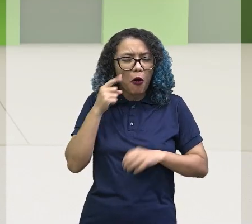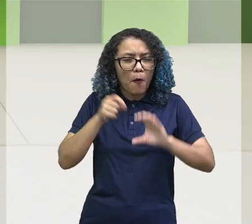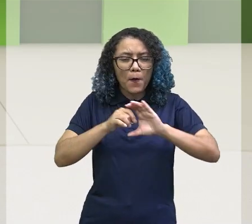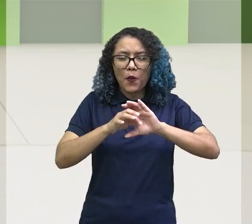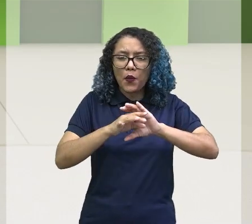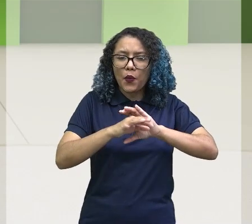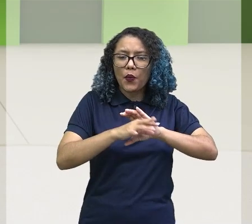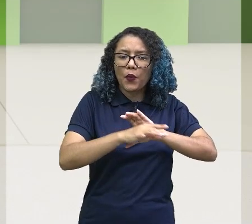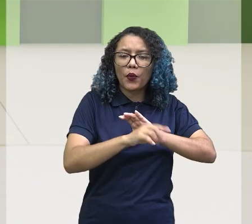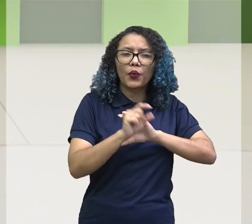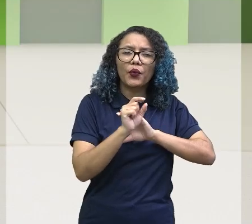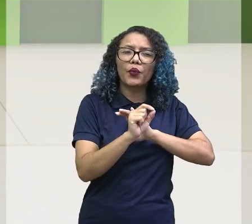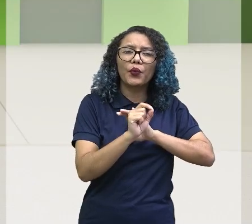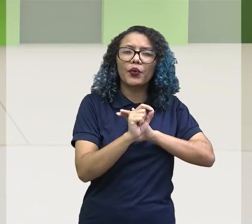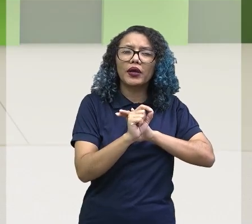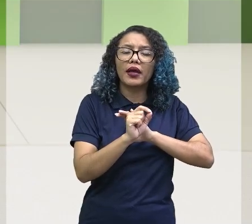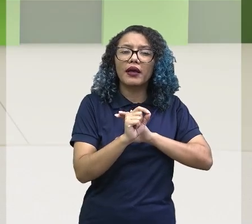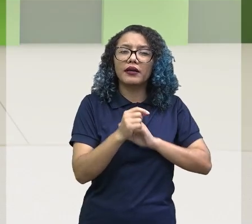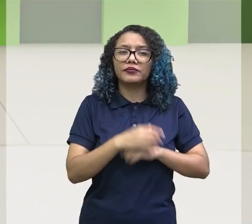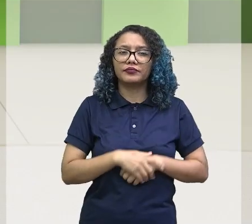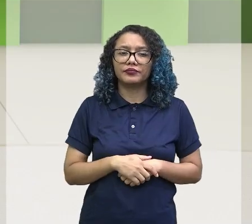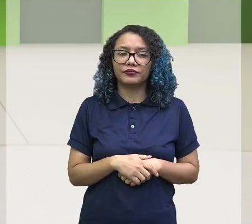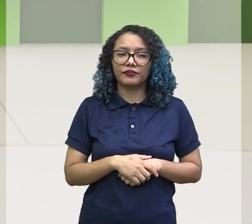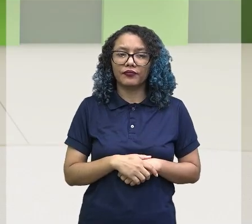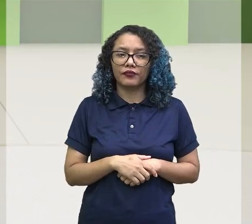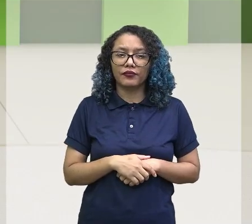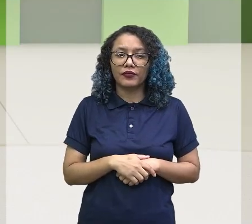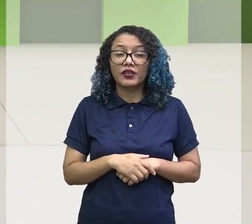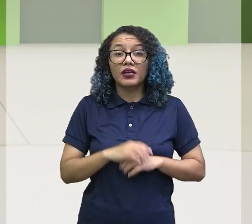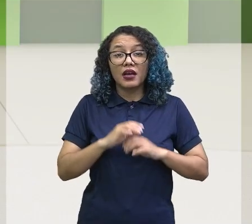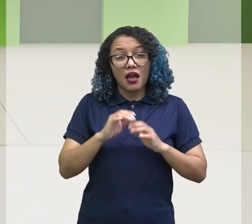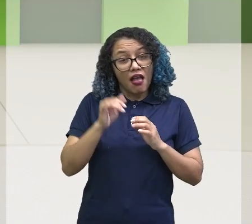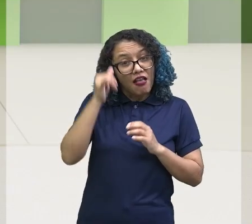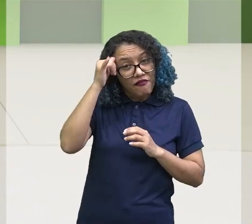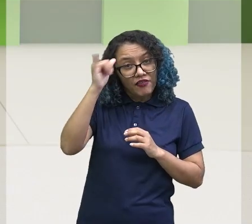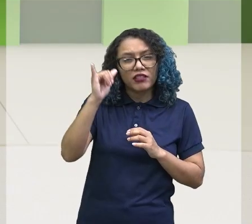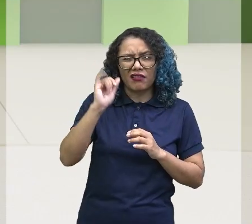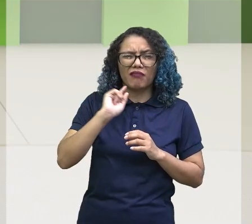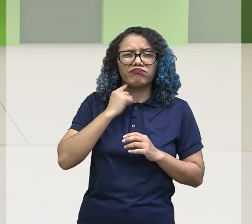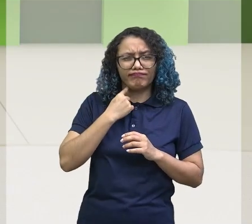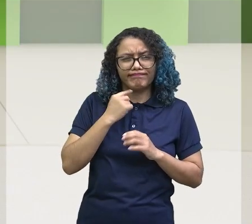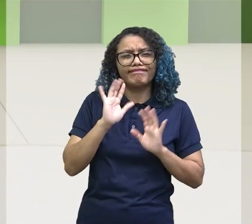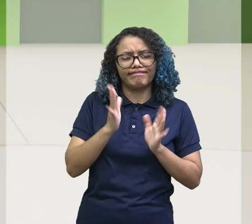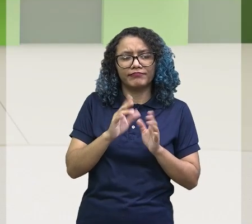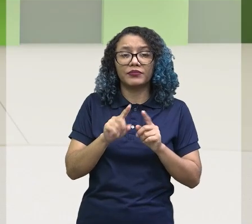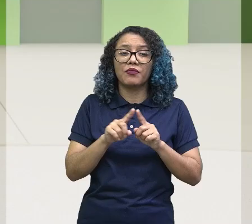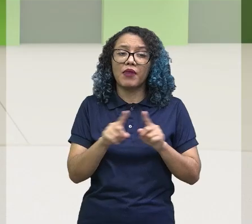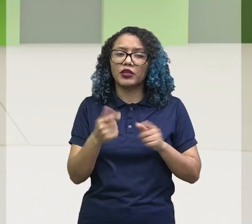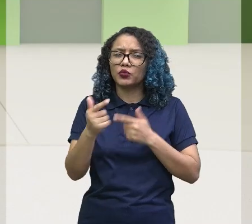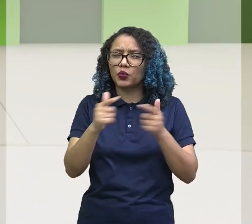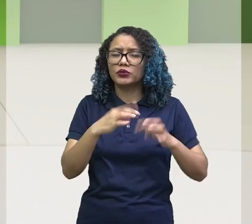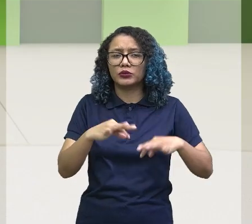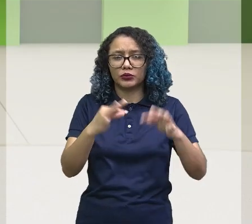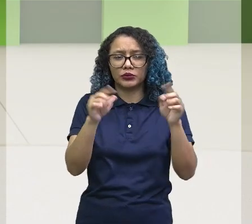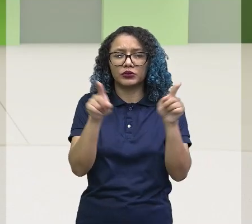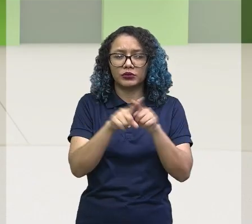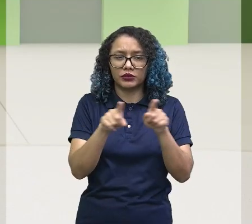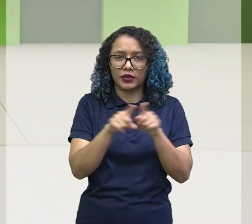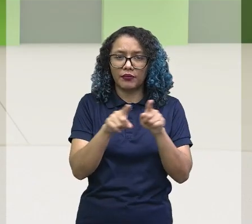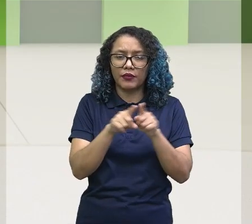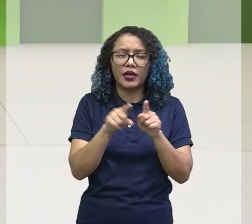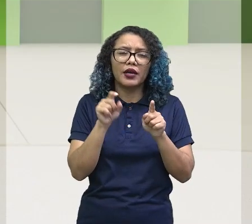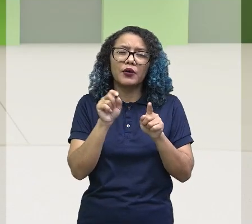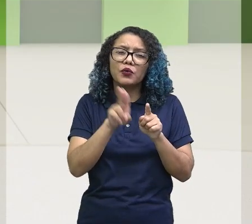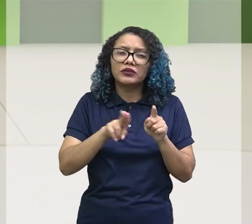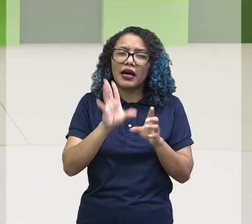do escapamento, por exemplo, para evitar o lançamento de grandes poluentes. Assim como nós também já temos outras tecnologias de veículos,